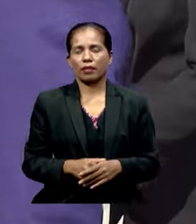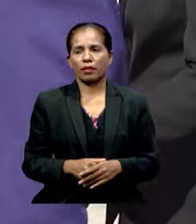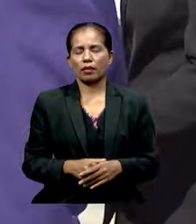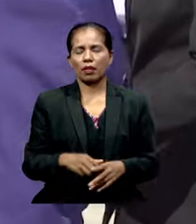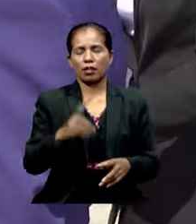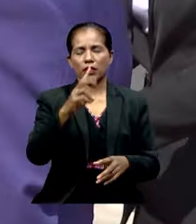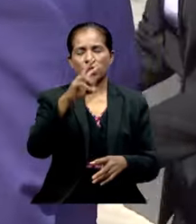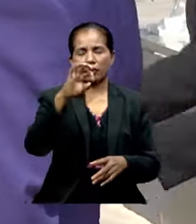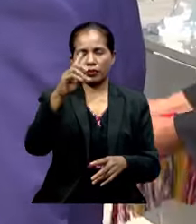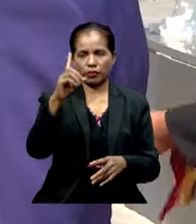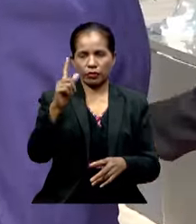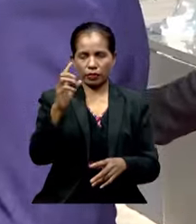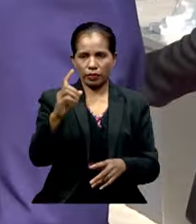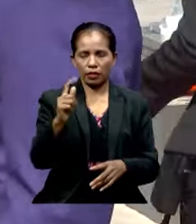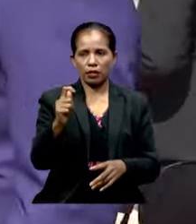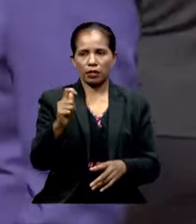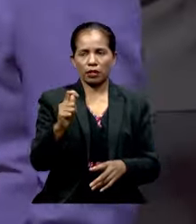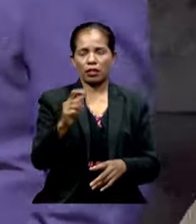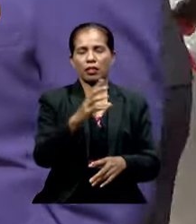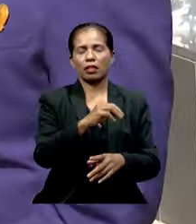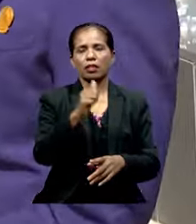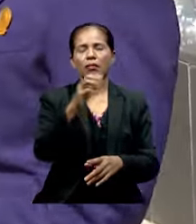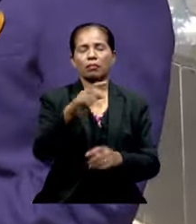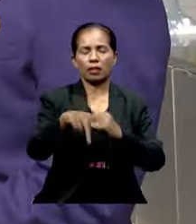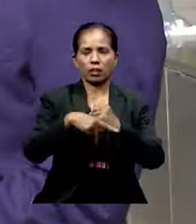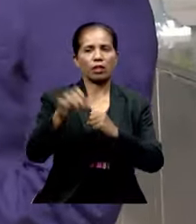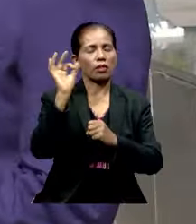David Ximenes, mandato, Fretilin.